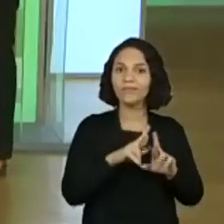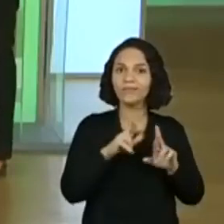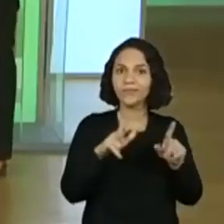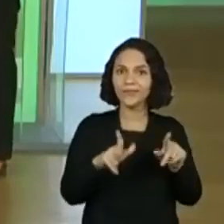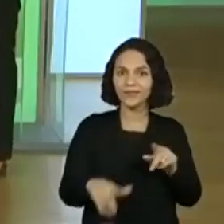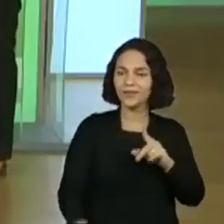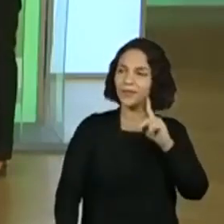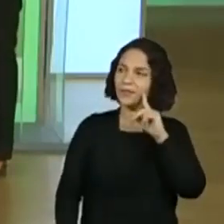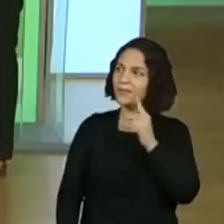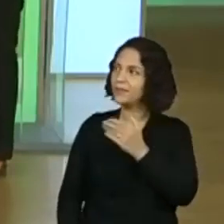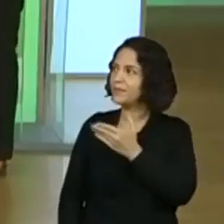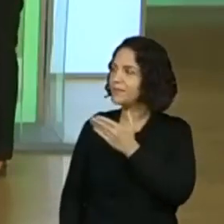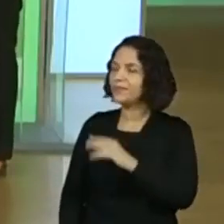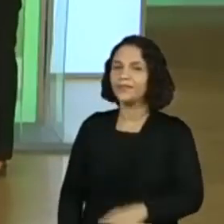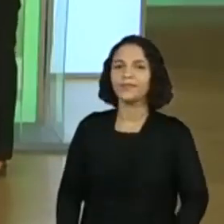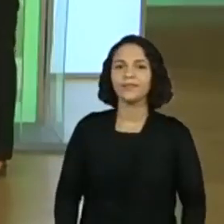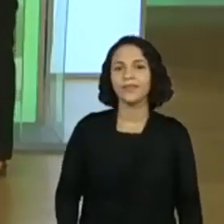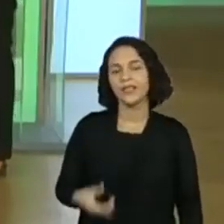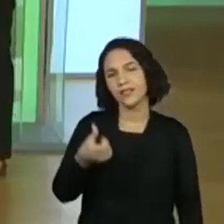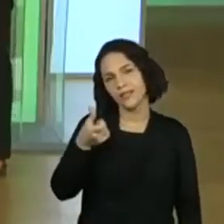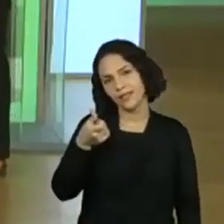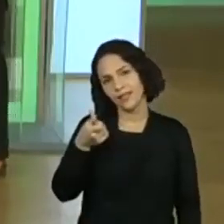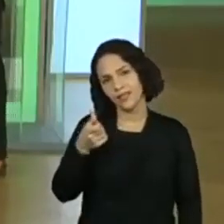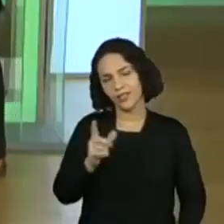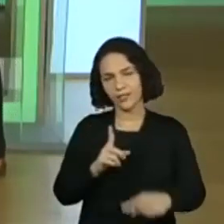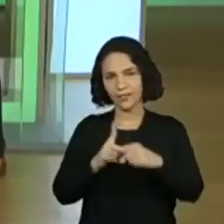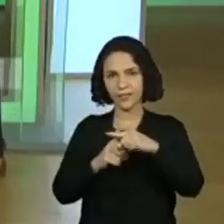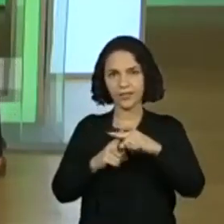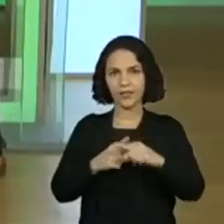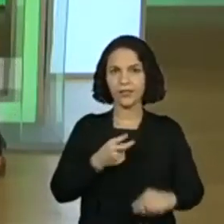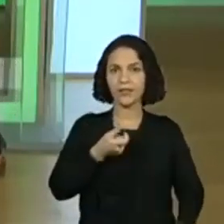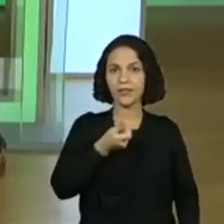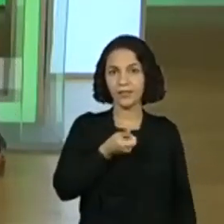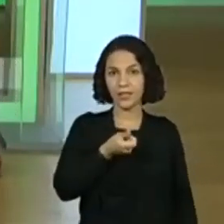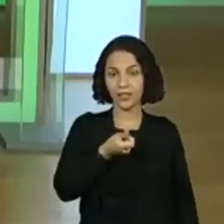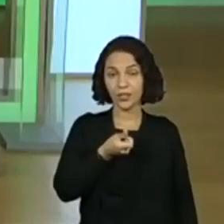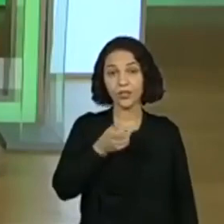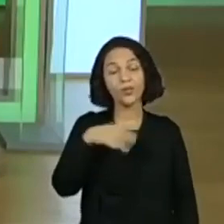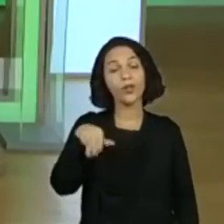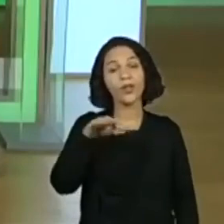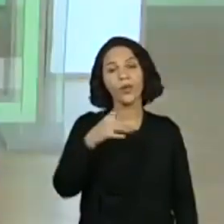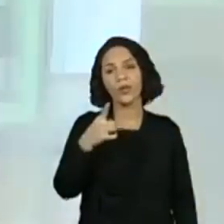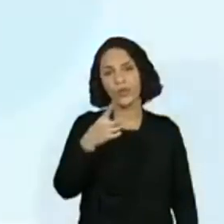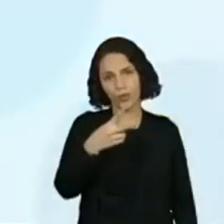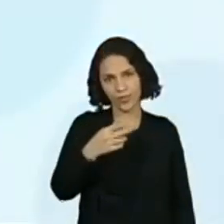Vamos juntar aí 6 mais 6. 6 mais 6, temos 12. 12.